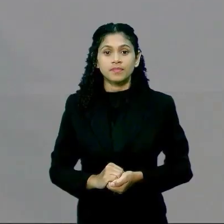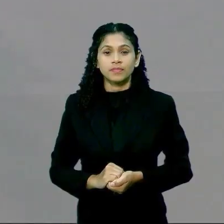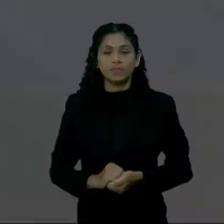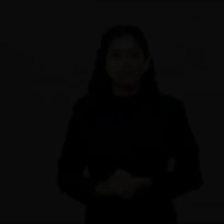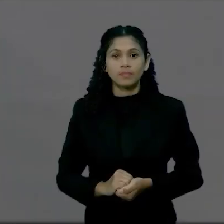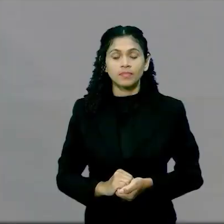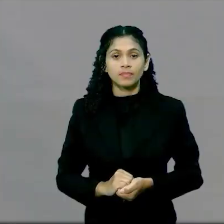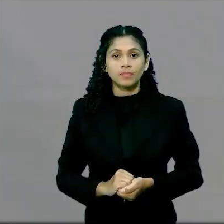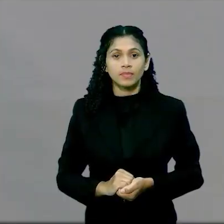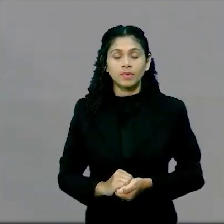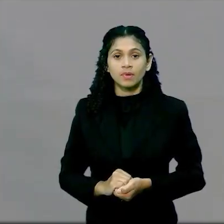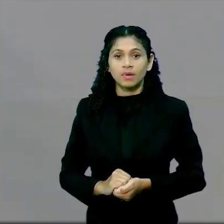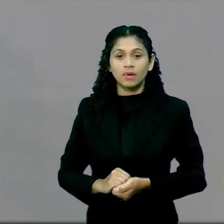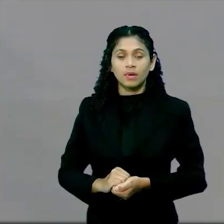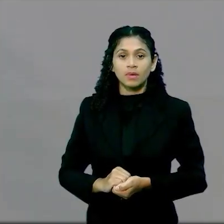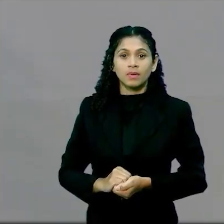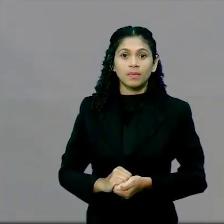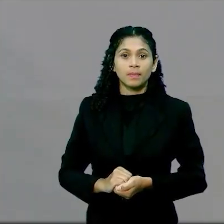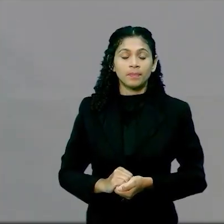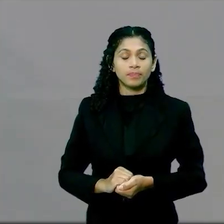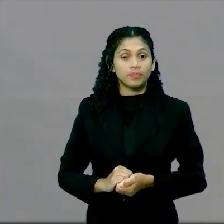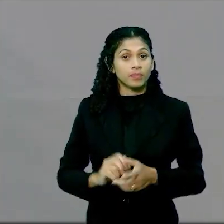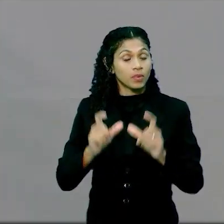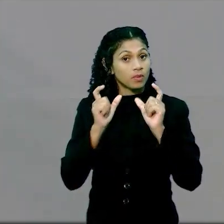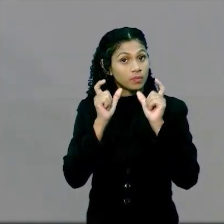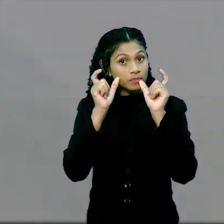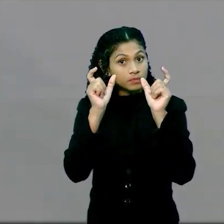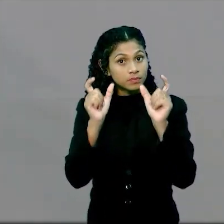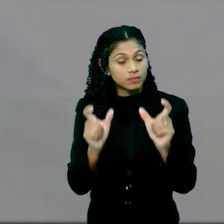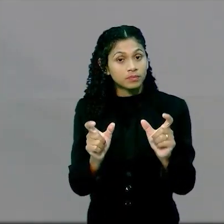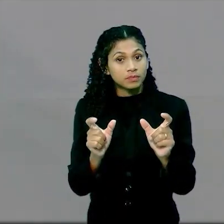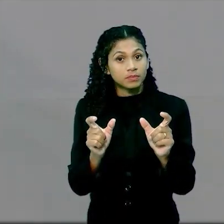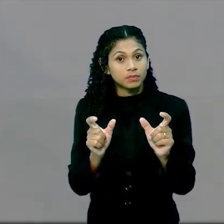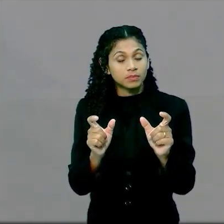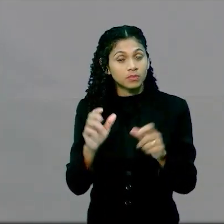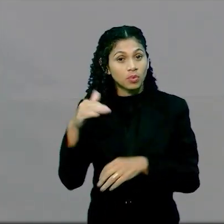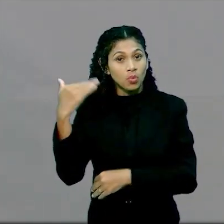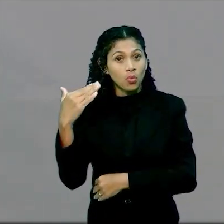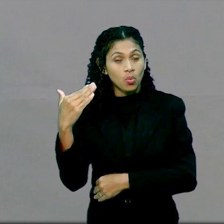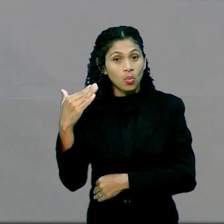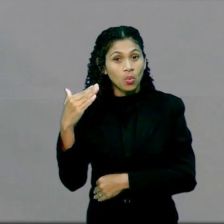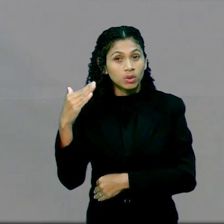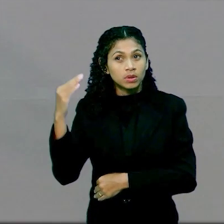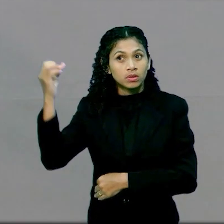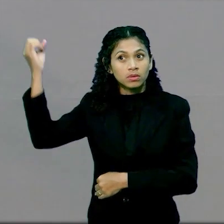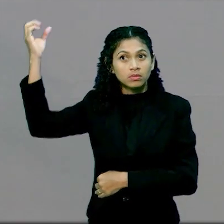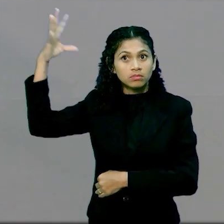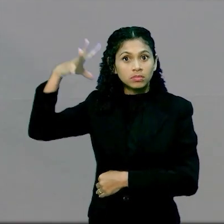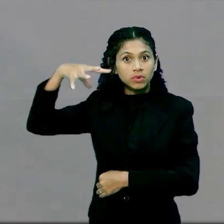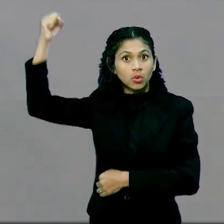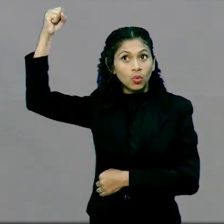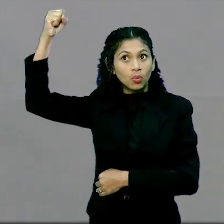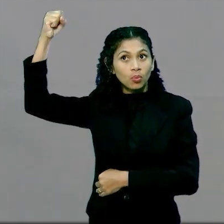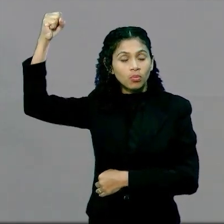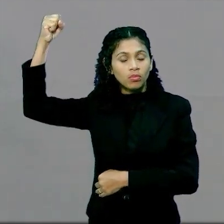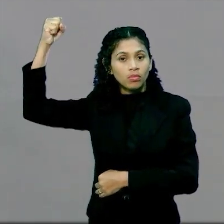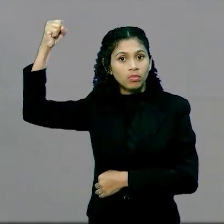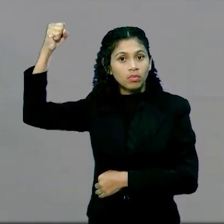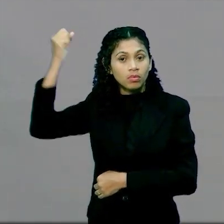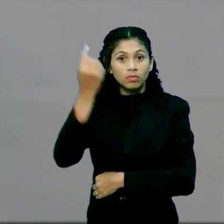Apaga a luz. Então observe aí, galera. Olha aí, ó. Quando apaga a luz, vocês não estão me